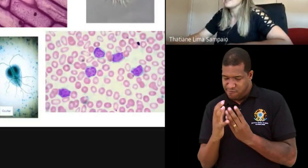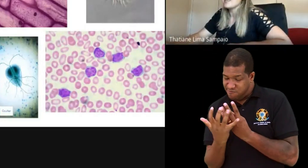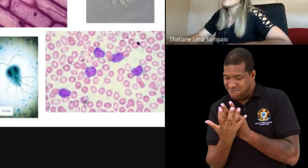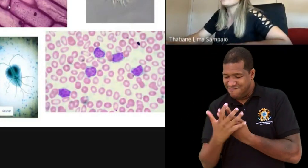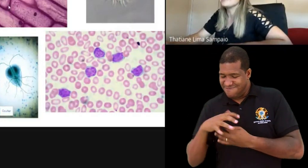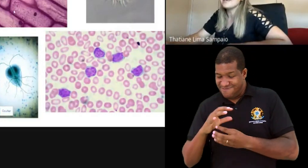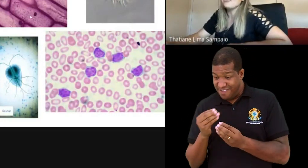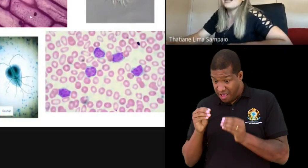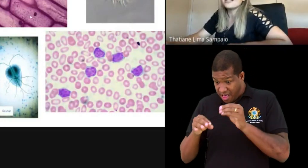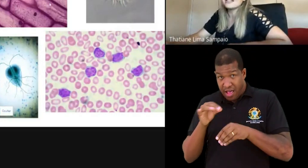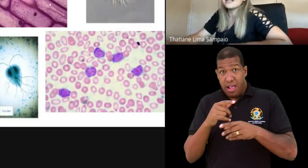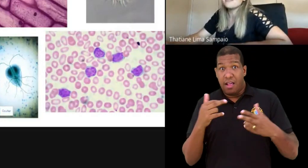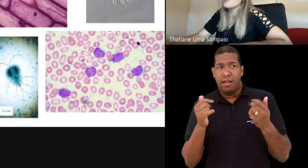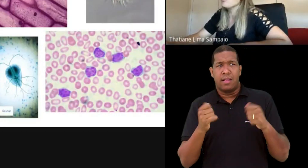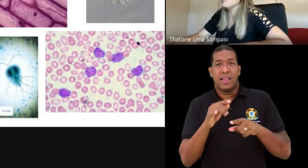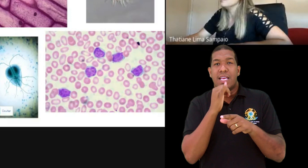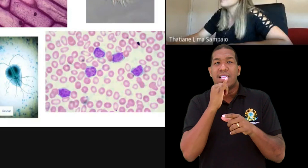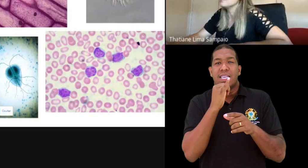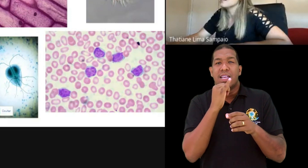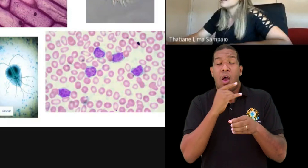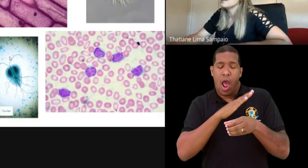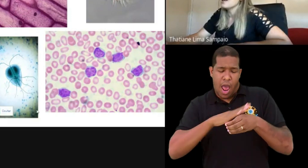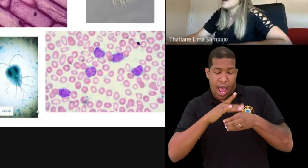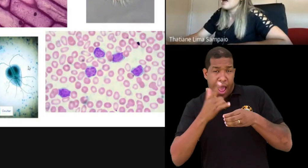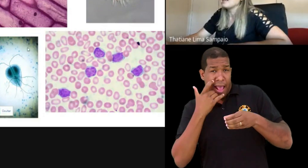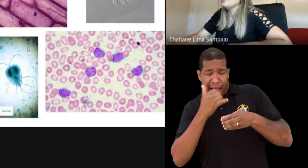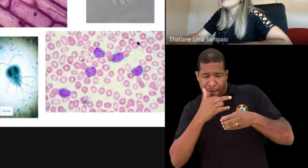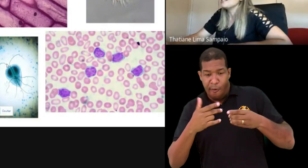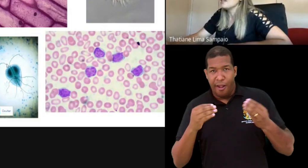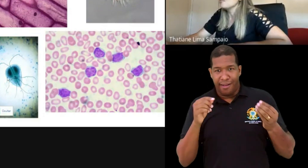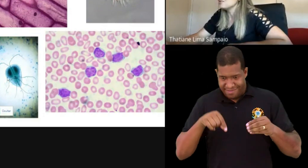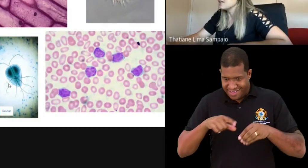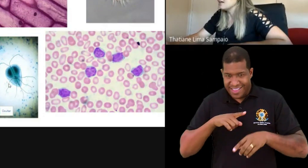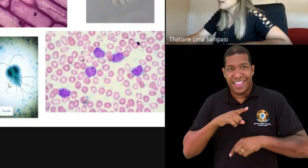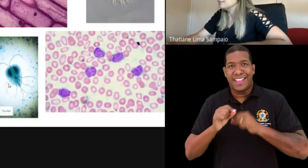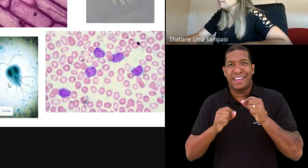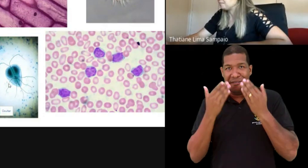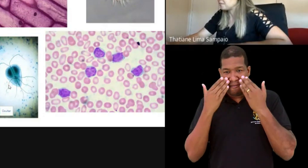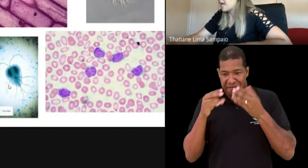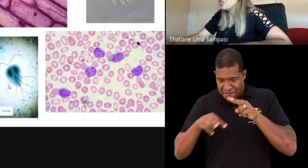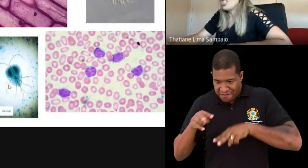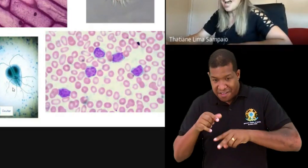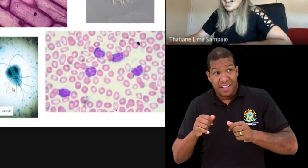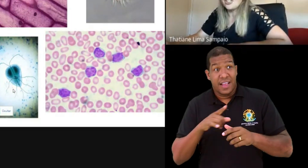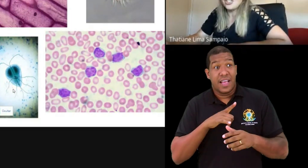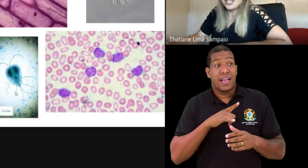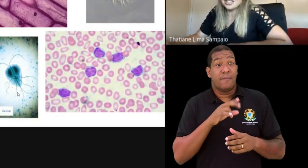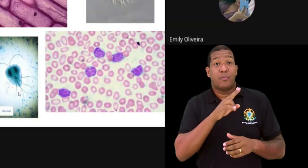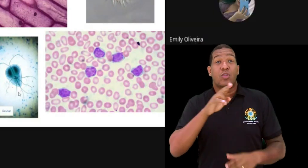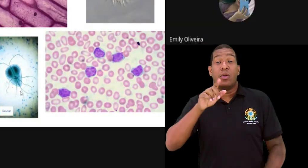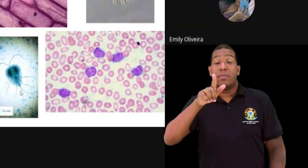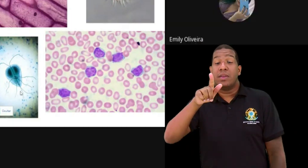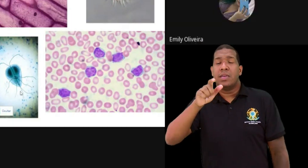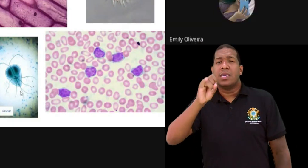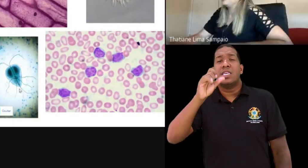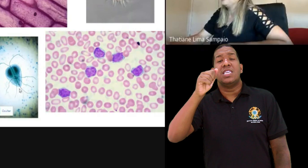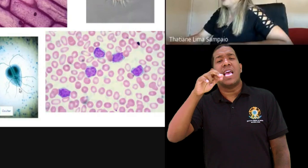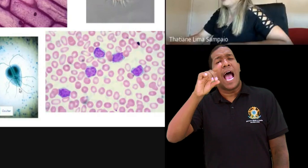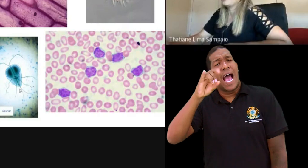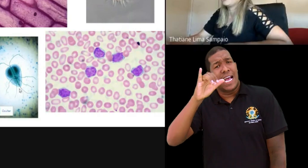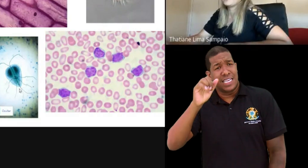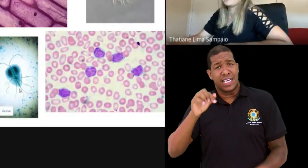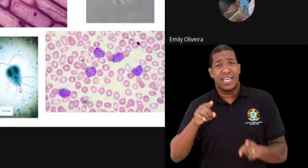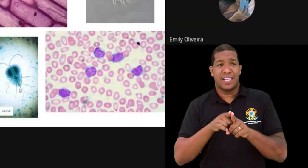parasitas. As células das cebolas. Aqui nós temos a giardia. Professora,